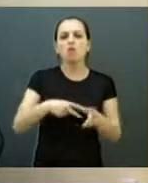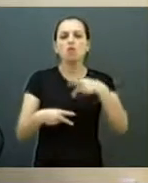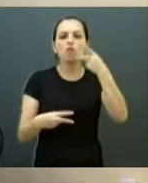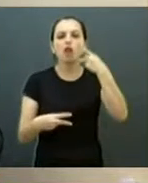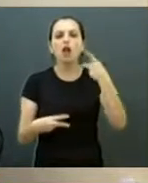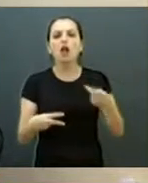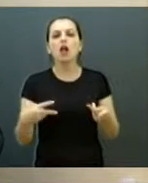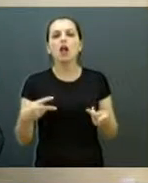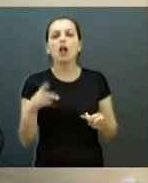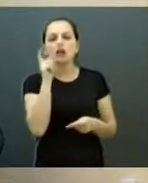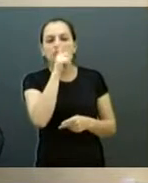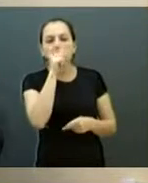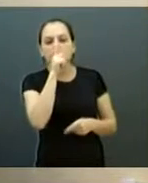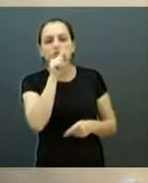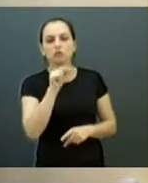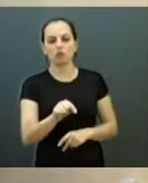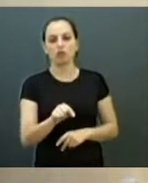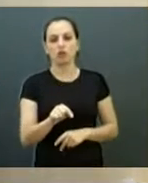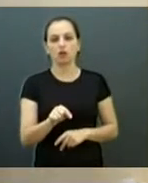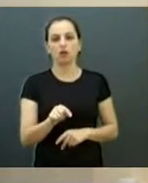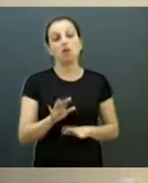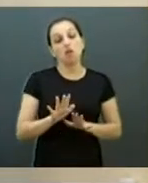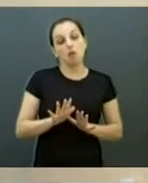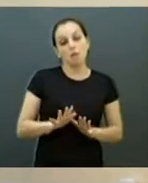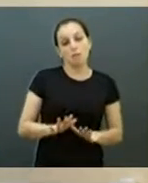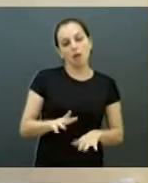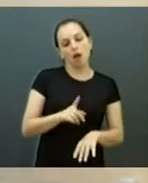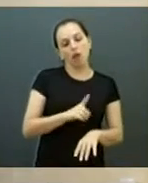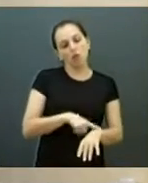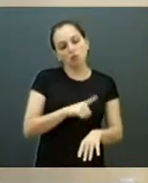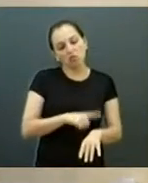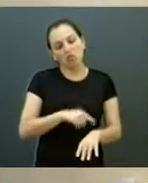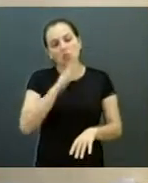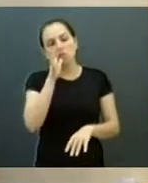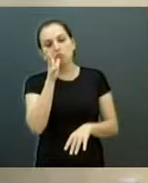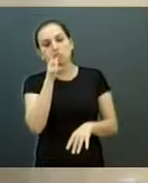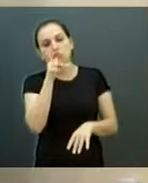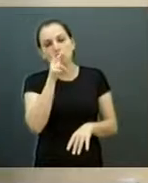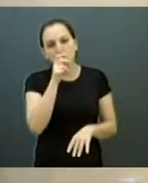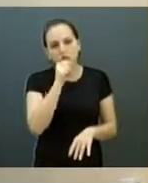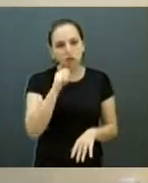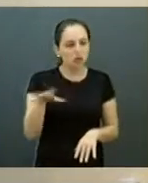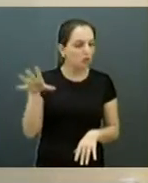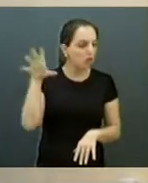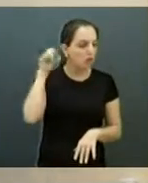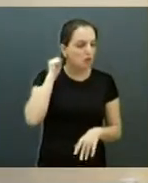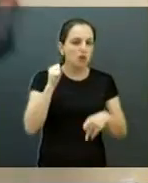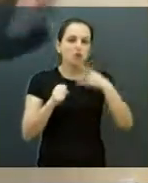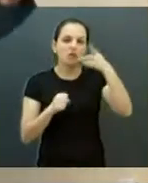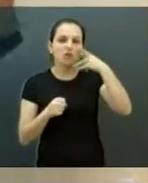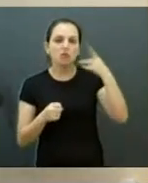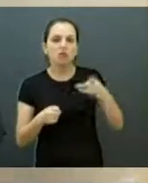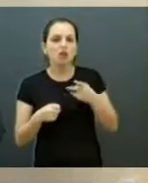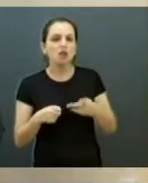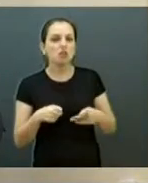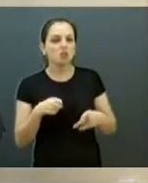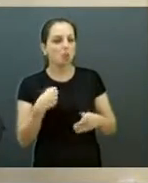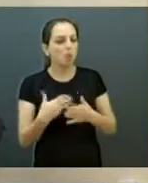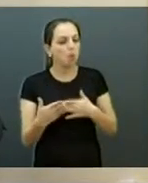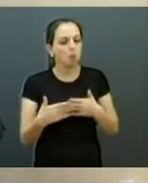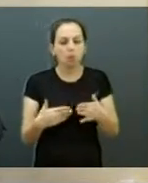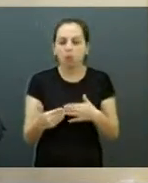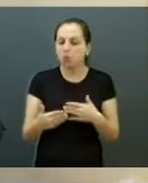mentira agora se o tempo que eu demorei se eu não ouvir o vereador esse é o que menos importa pra mim